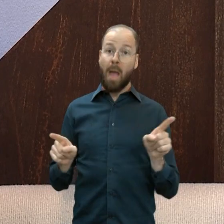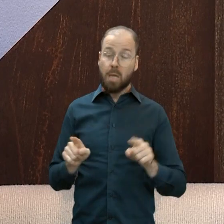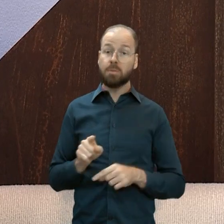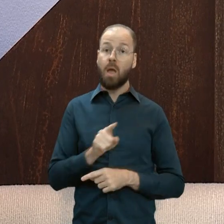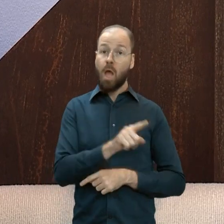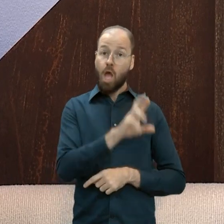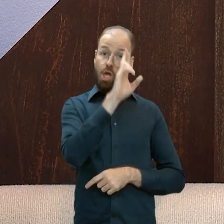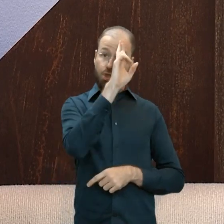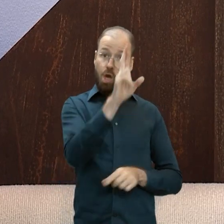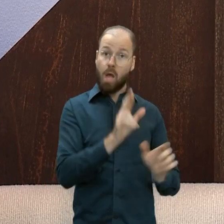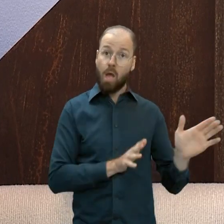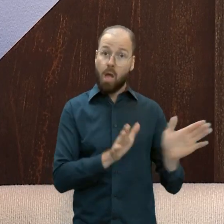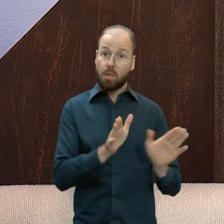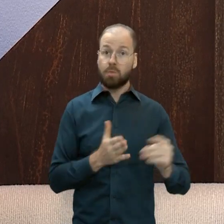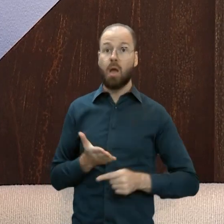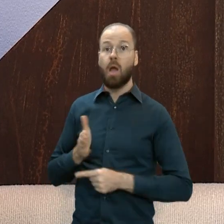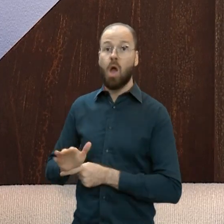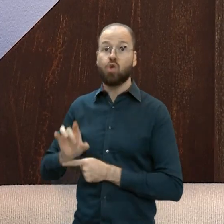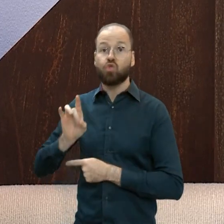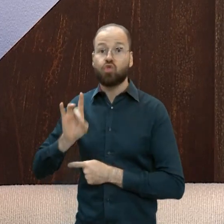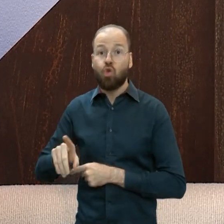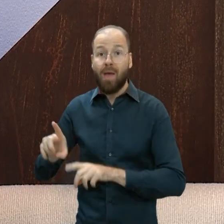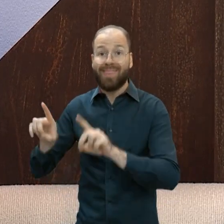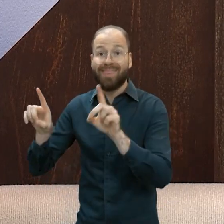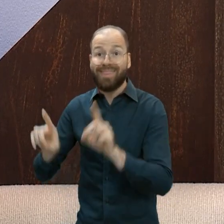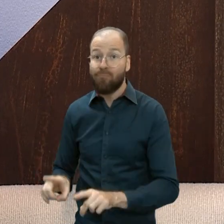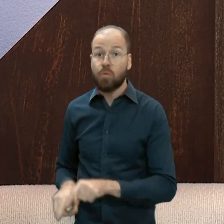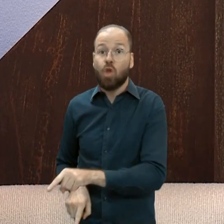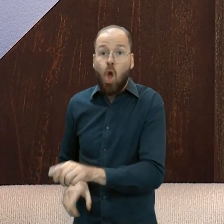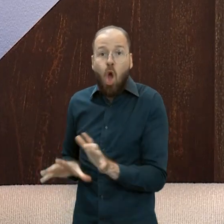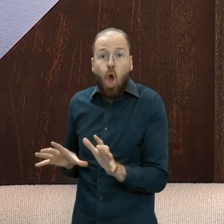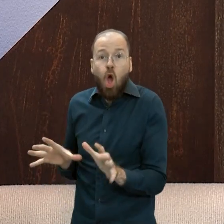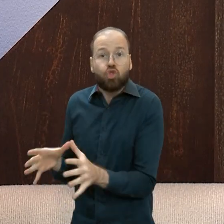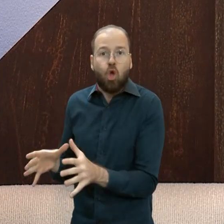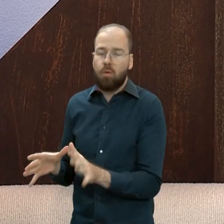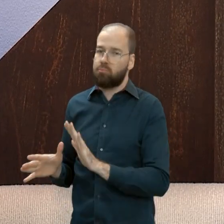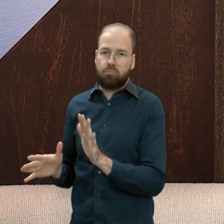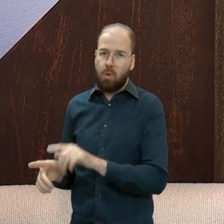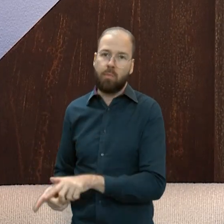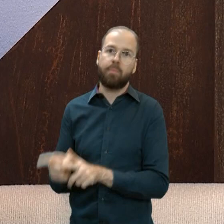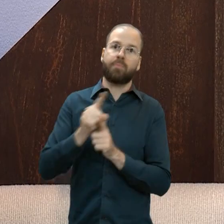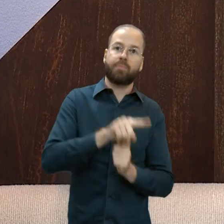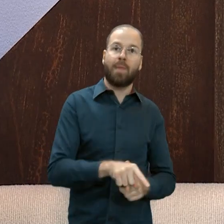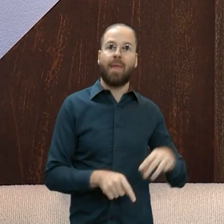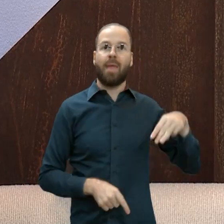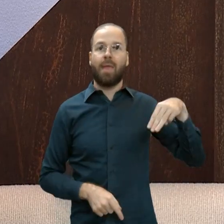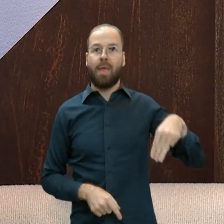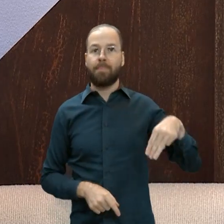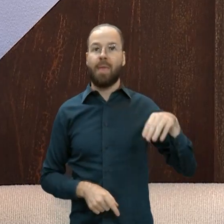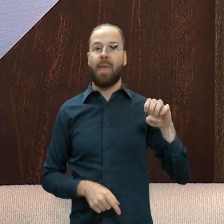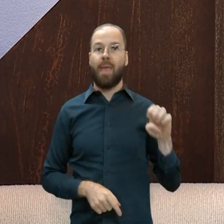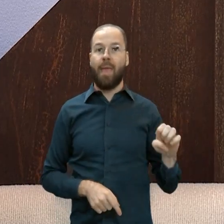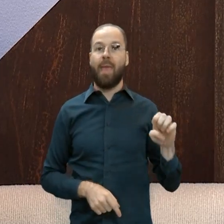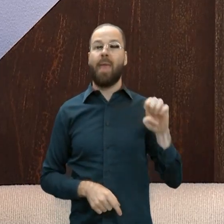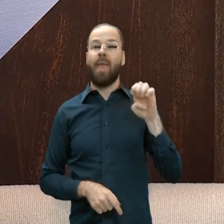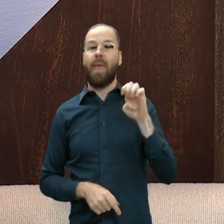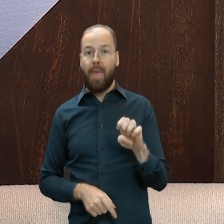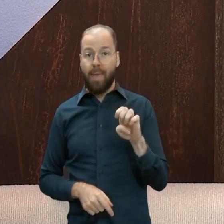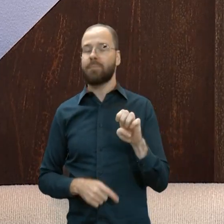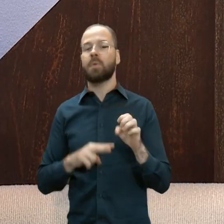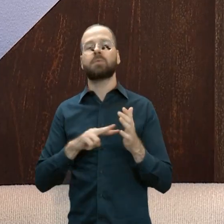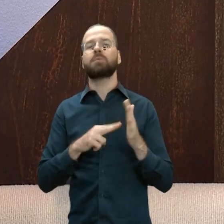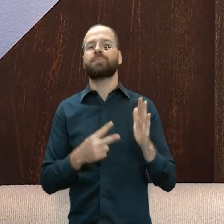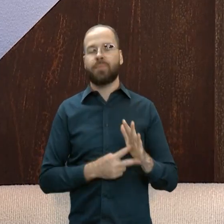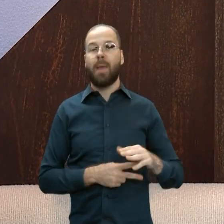para pessoas com deficiência. Ela também presta atendimento a pessoas com NEE, necessidades educacionais especiais. Então, se a pessoa